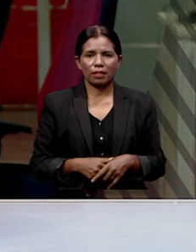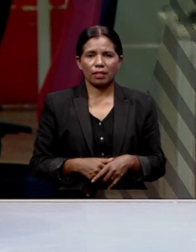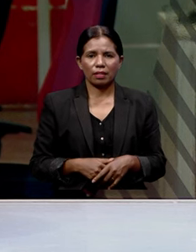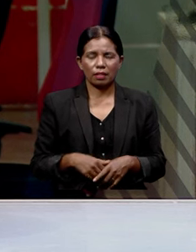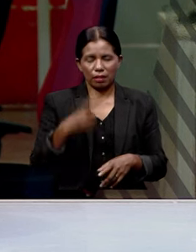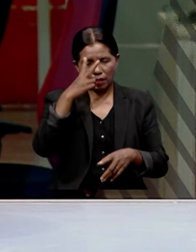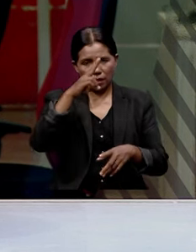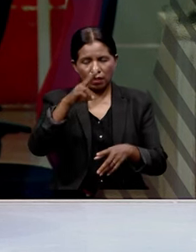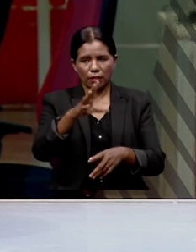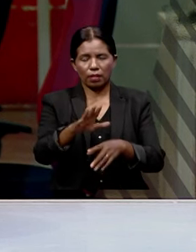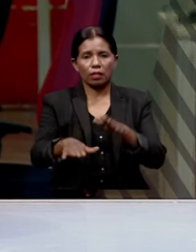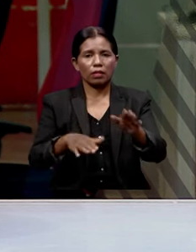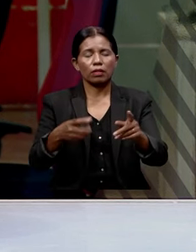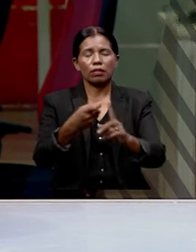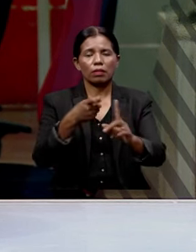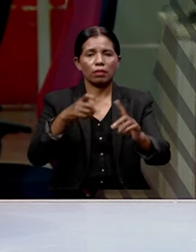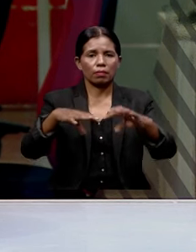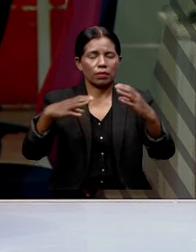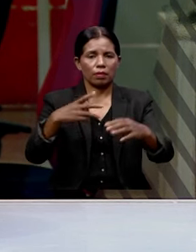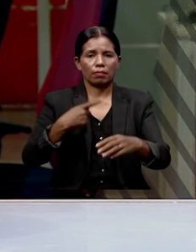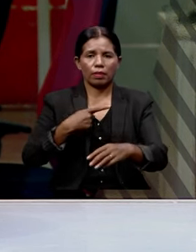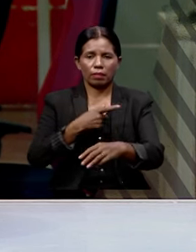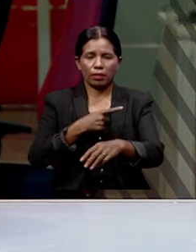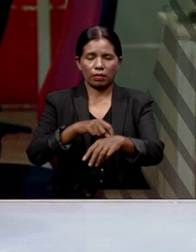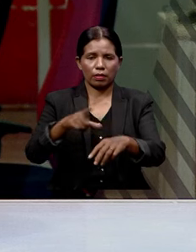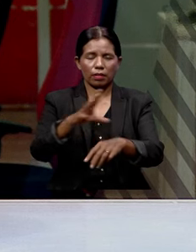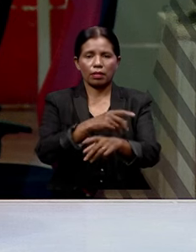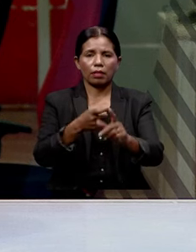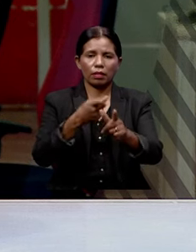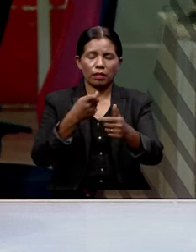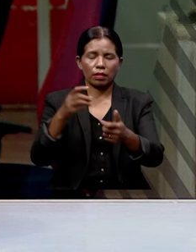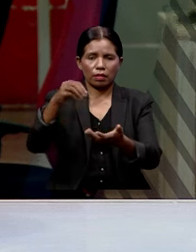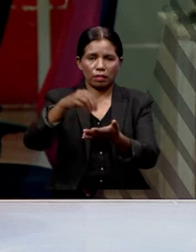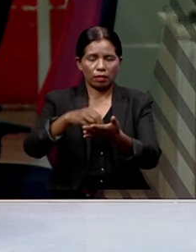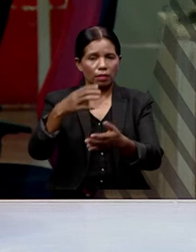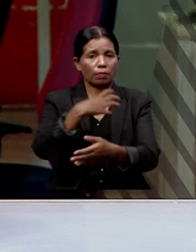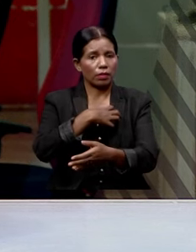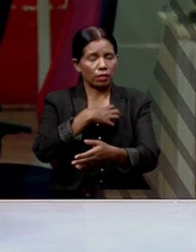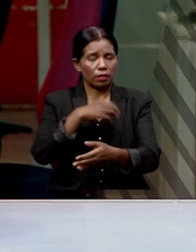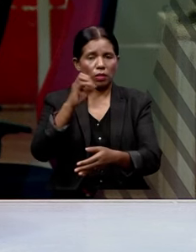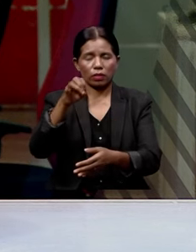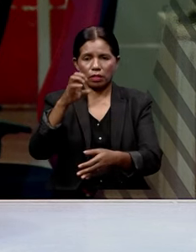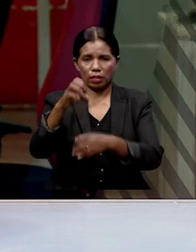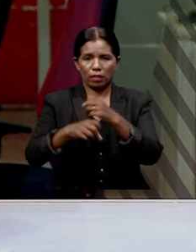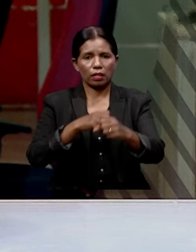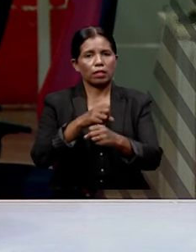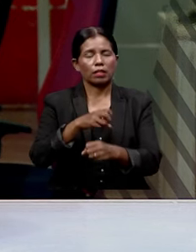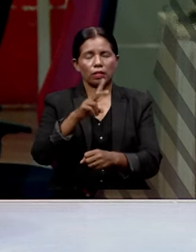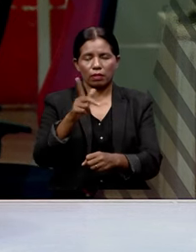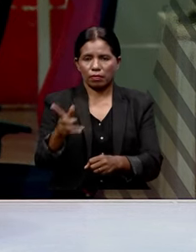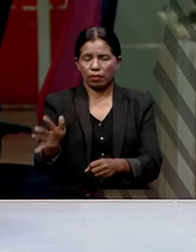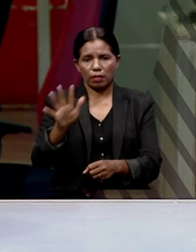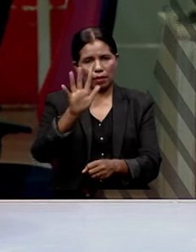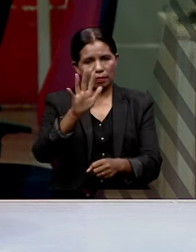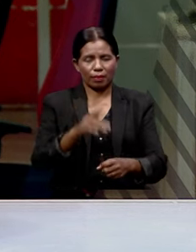A liberdade em Russo, Comissão do Parlamento Nacional, atufou atenção ao orçamento no BLO Cava Penitelli e Orçamento Geral do Estado Tina Rihon Rua, Onesten